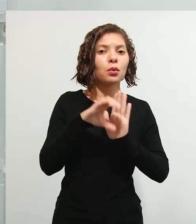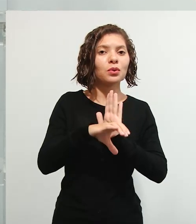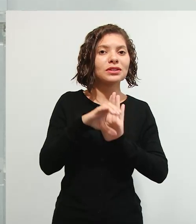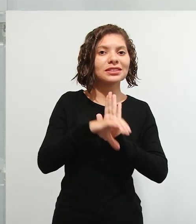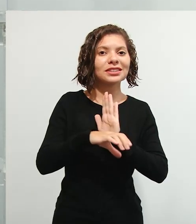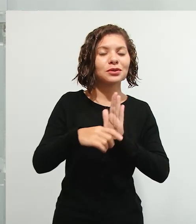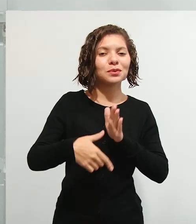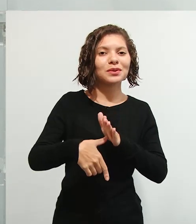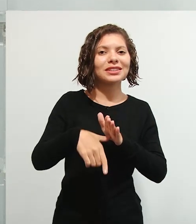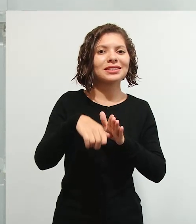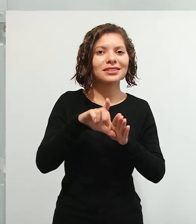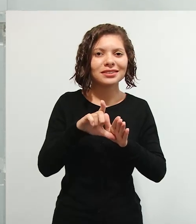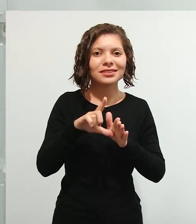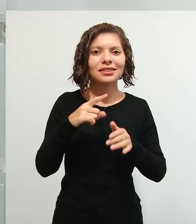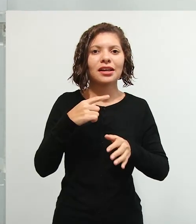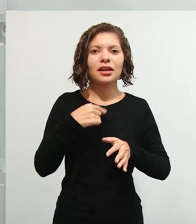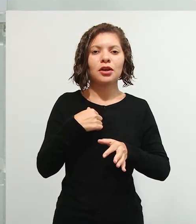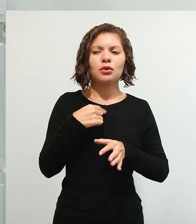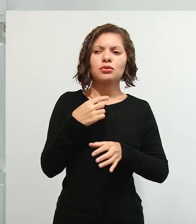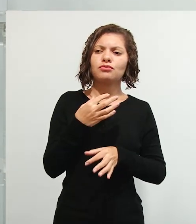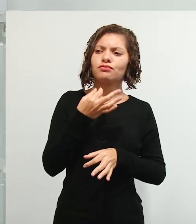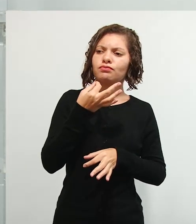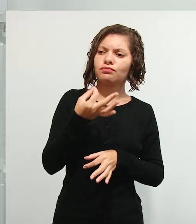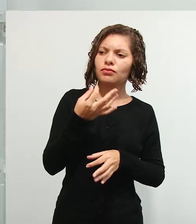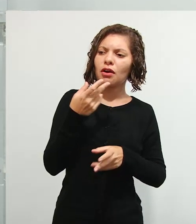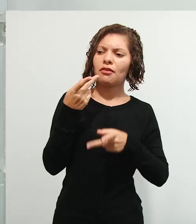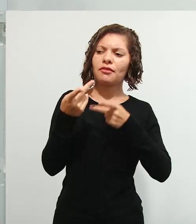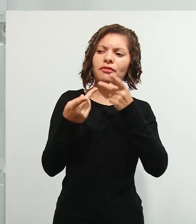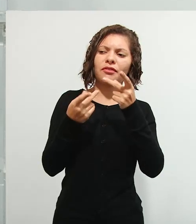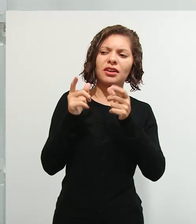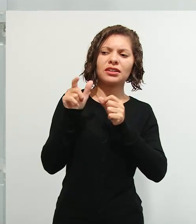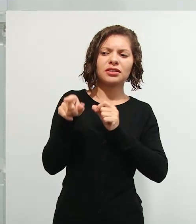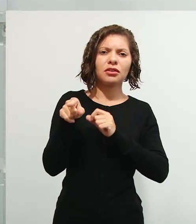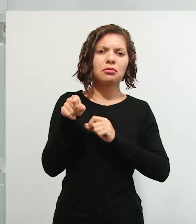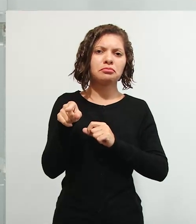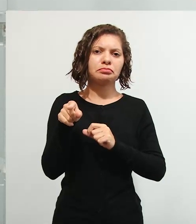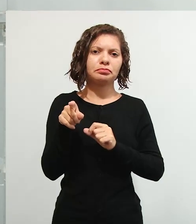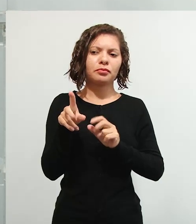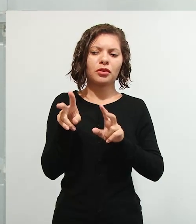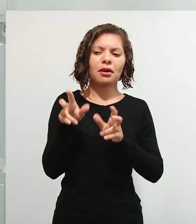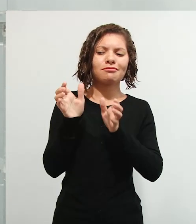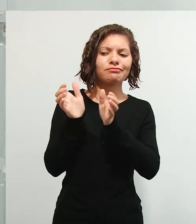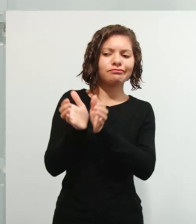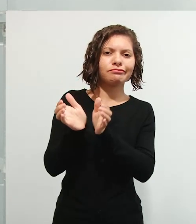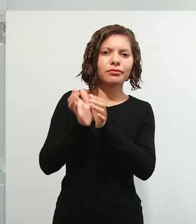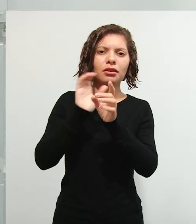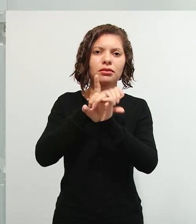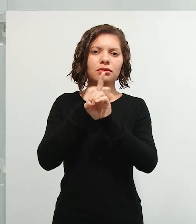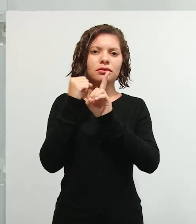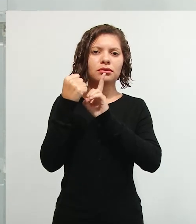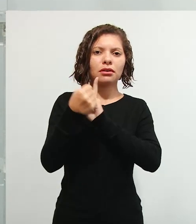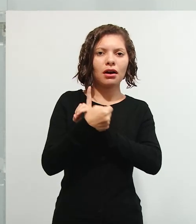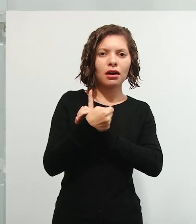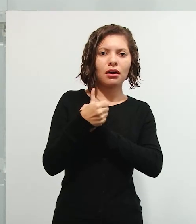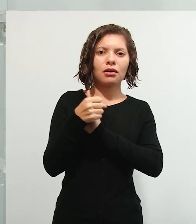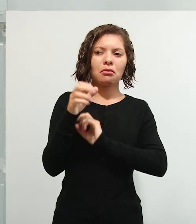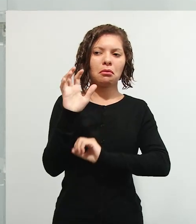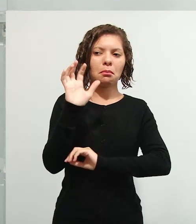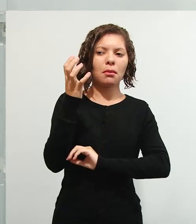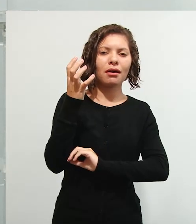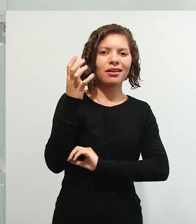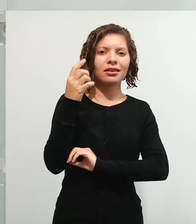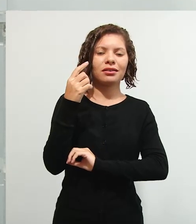conceito prévio. É um julgamento que eu faço sobre determinado grupo social,